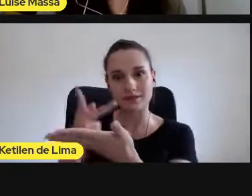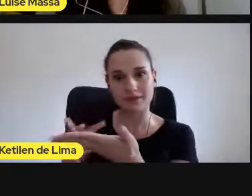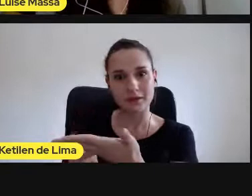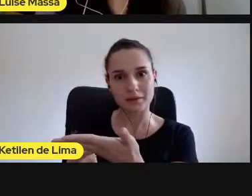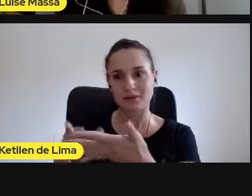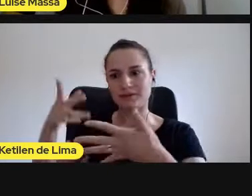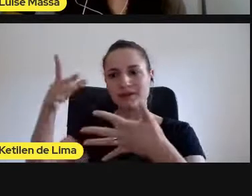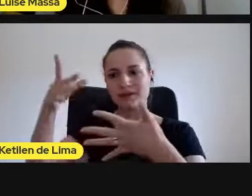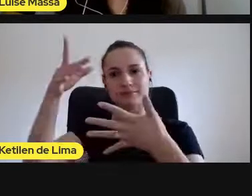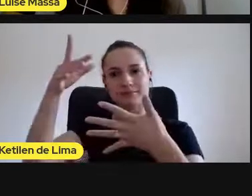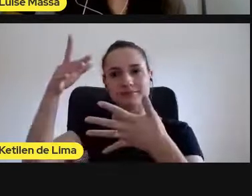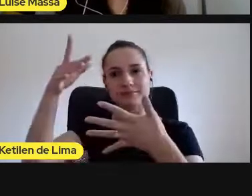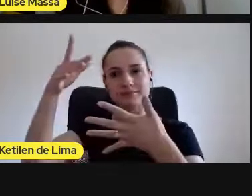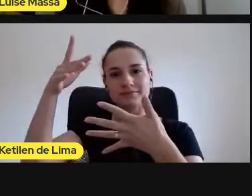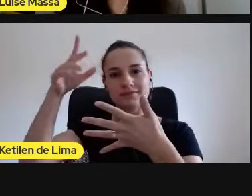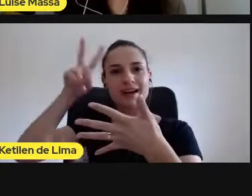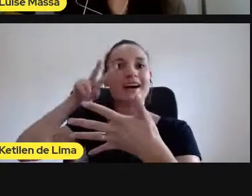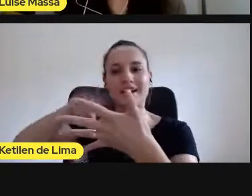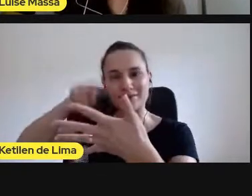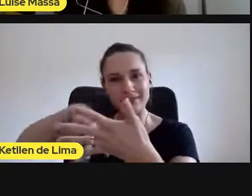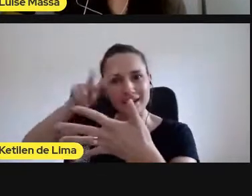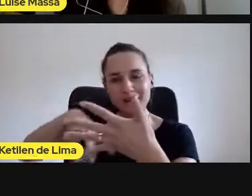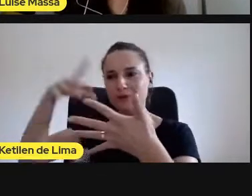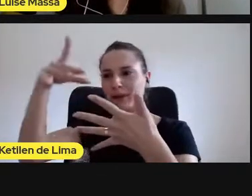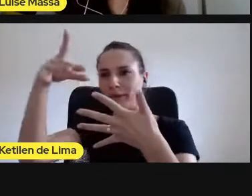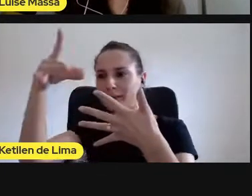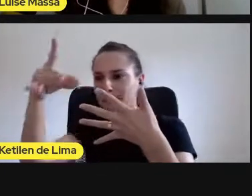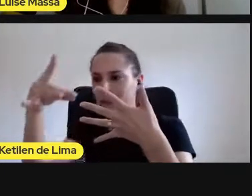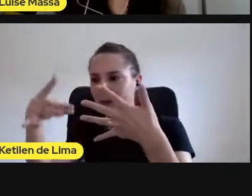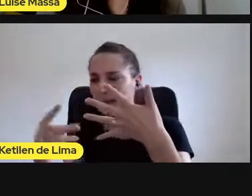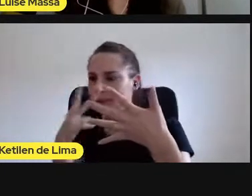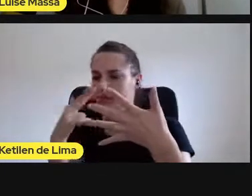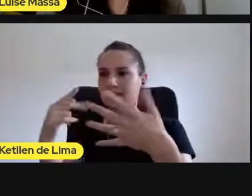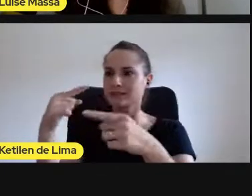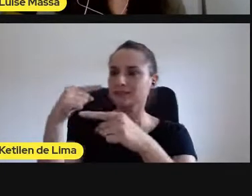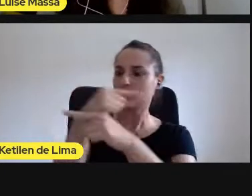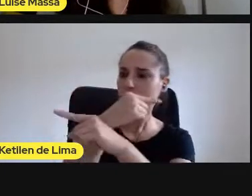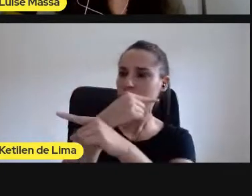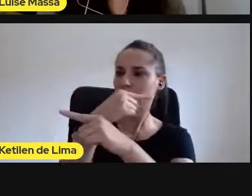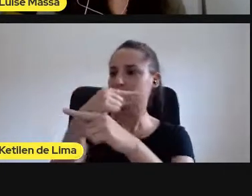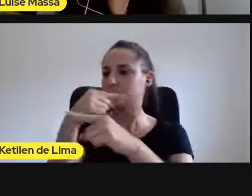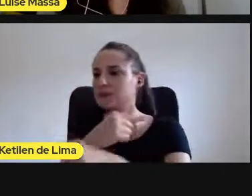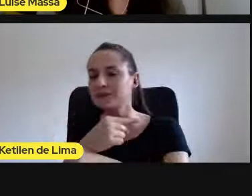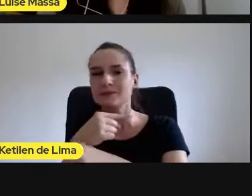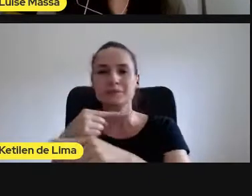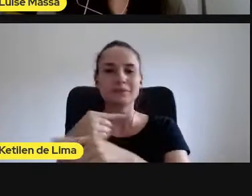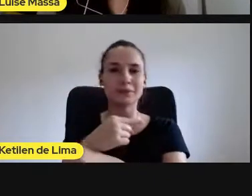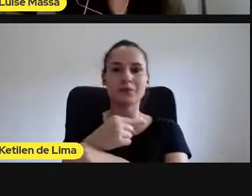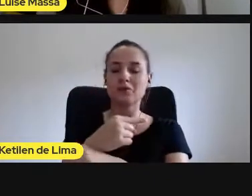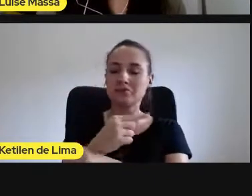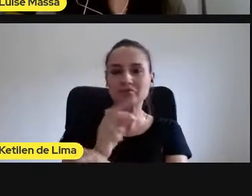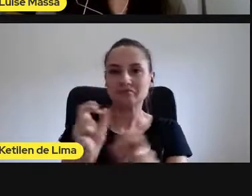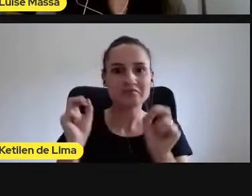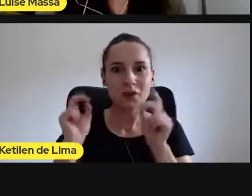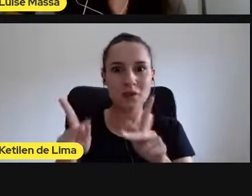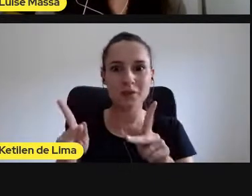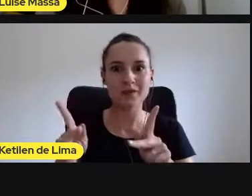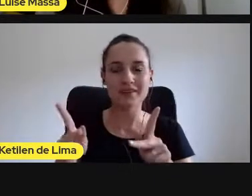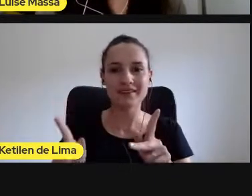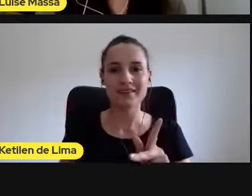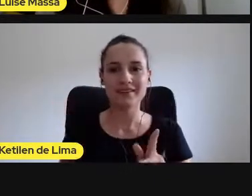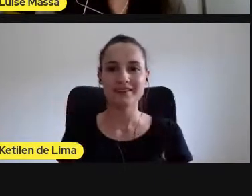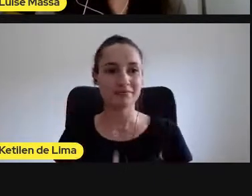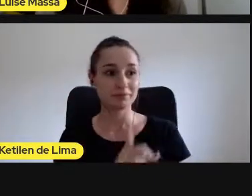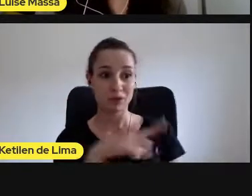uma posição de contradição, né? E é isso mesmo, às vezes nós somos contraditórios,